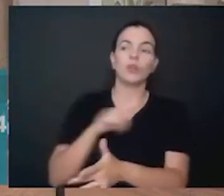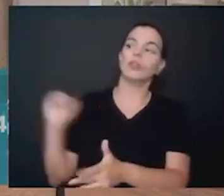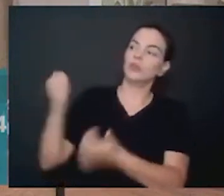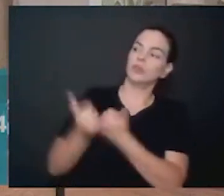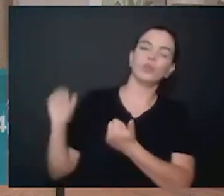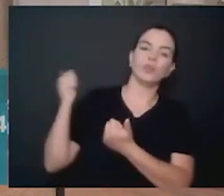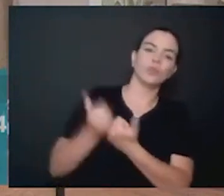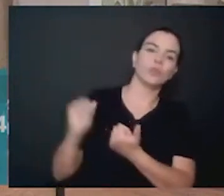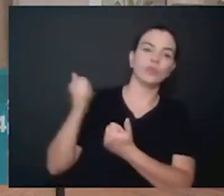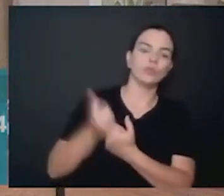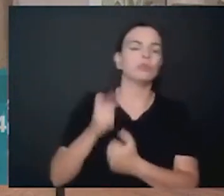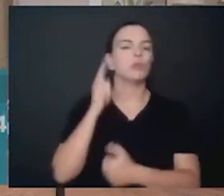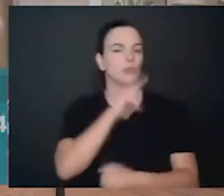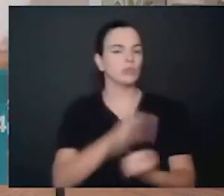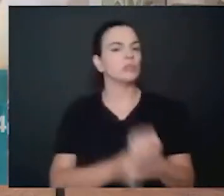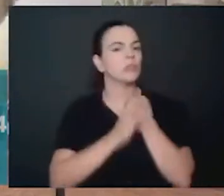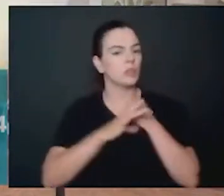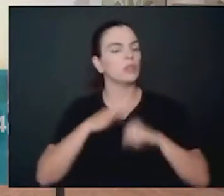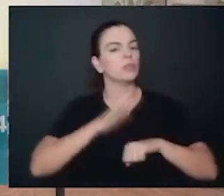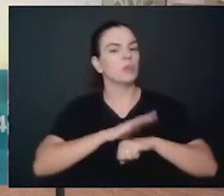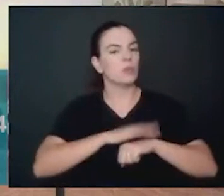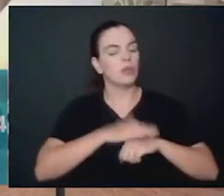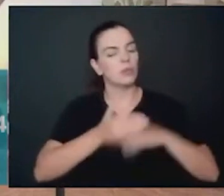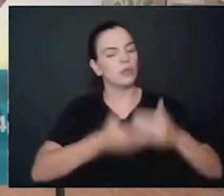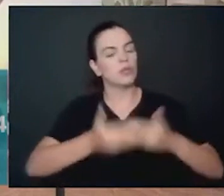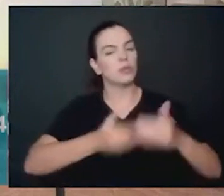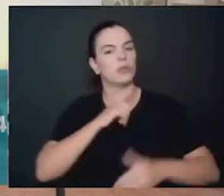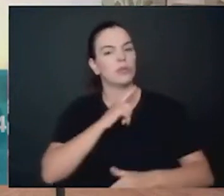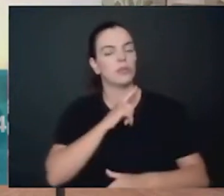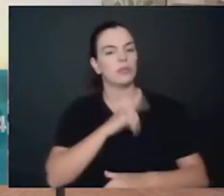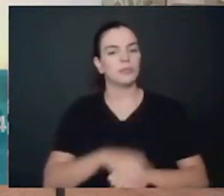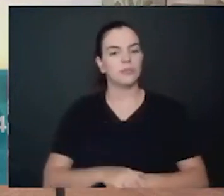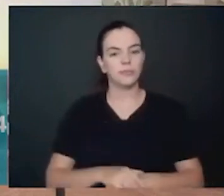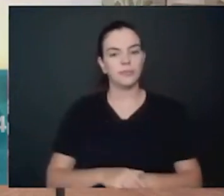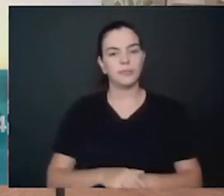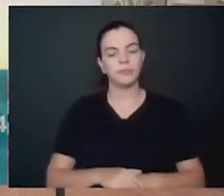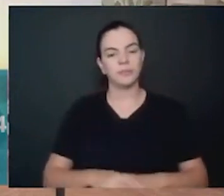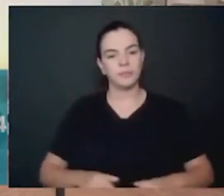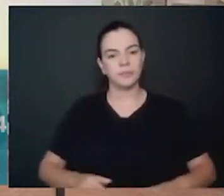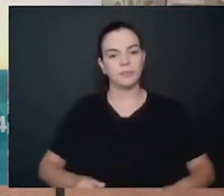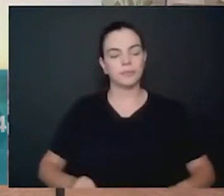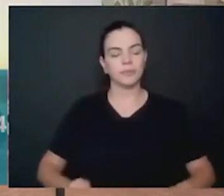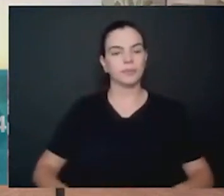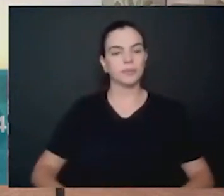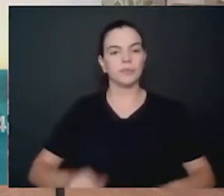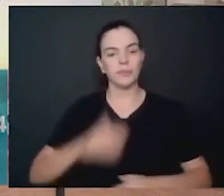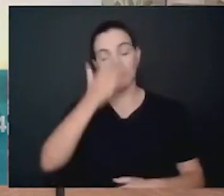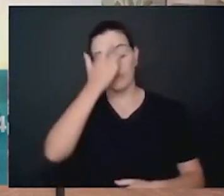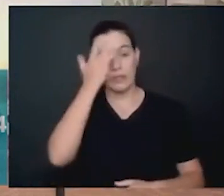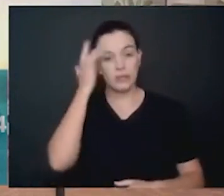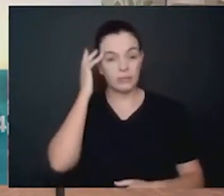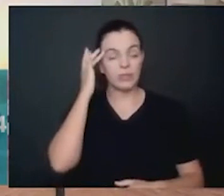nos procedimentos senhor presidente os pacientes são atendidos em um ambiente